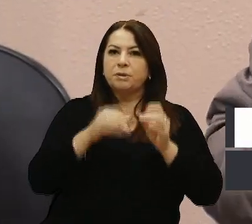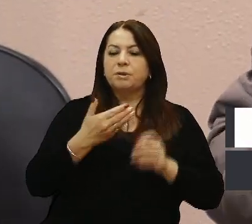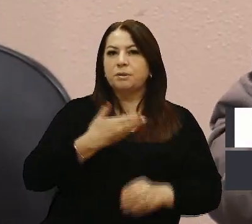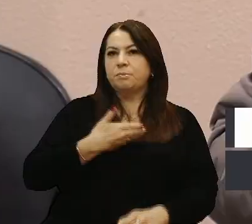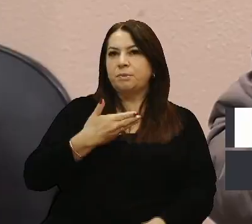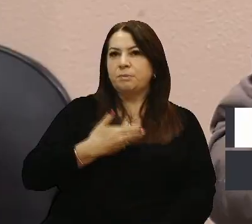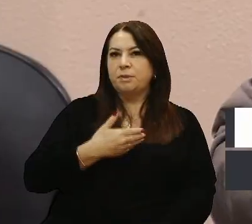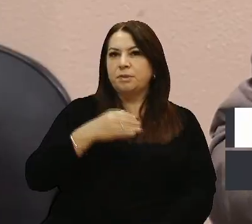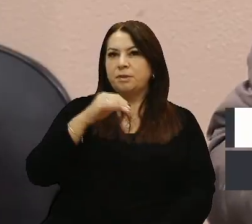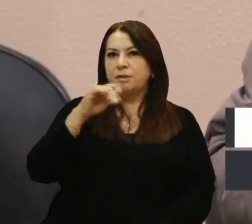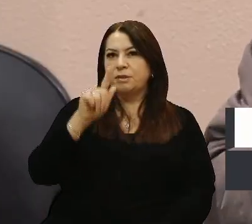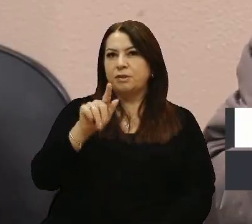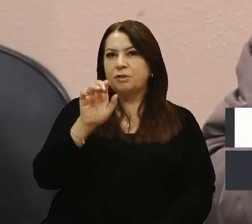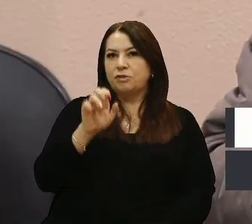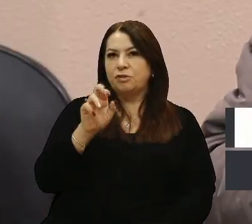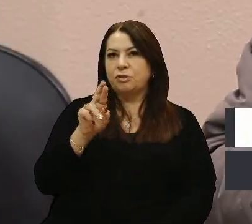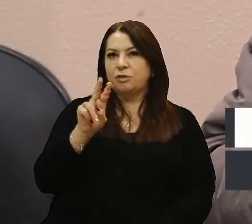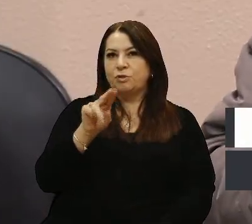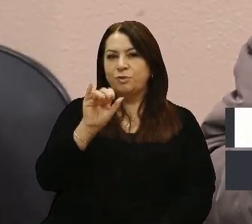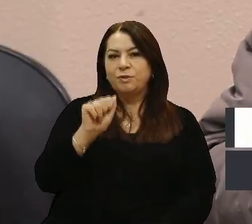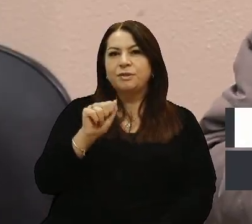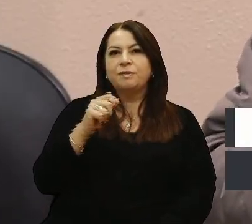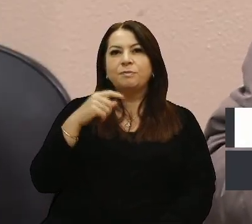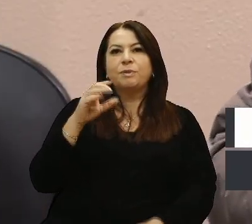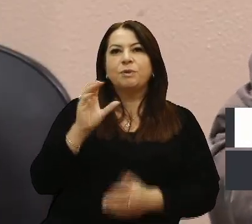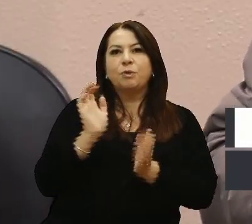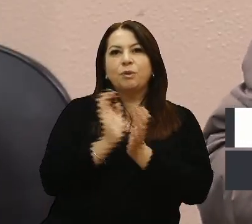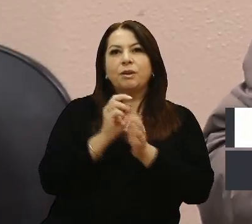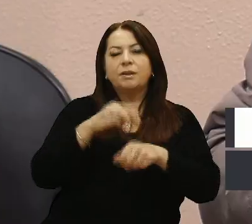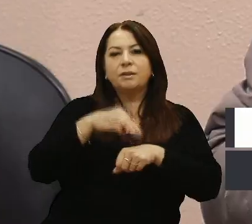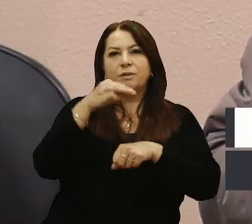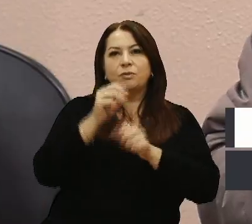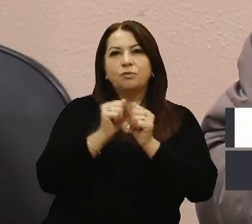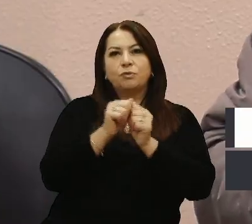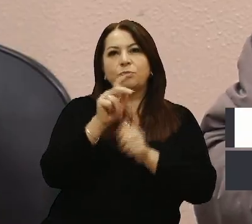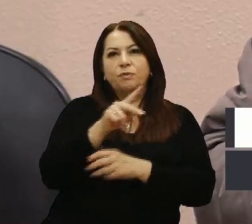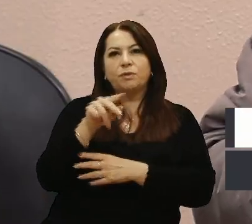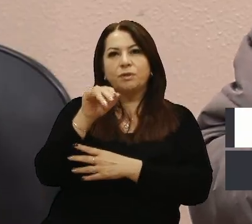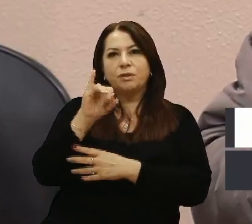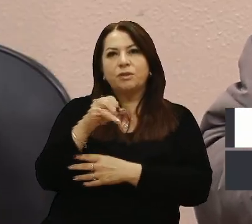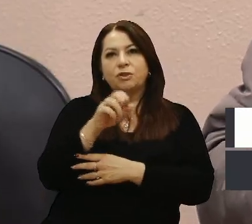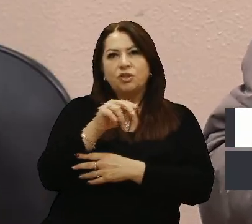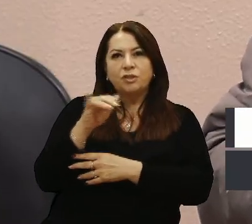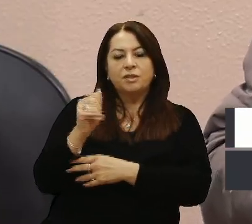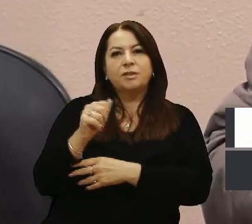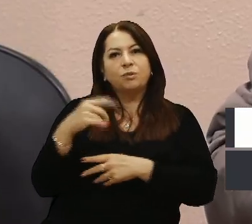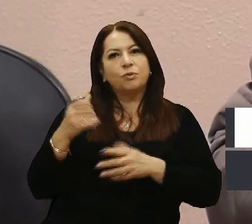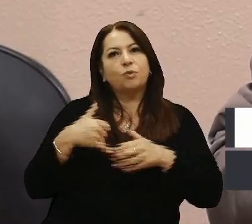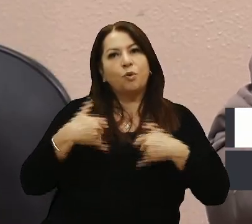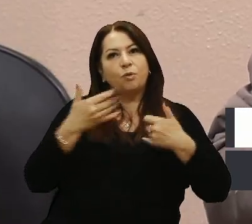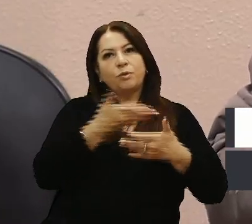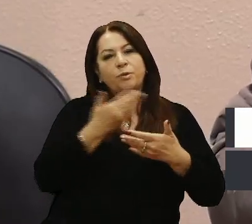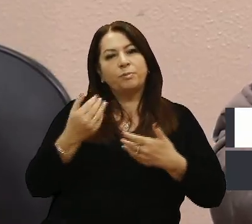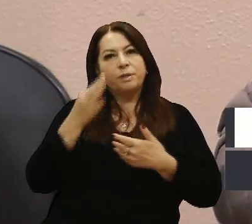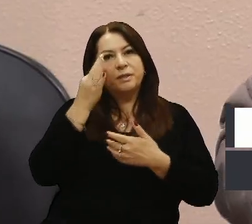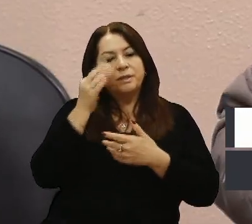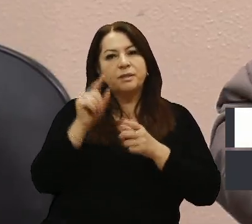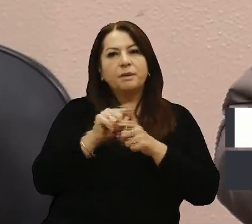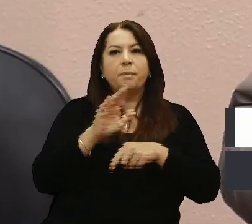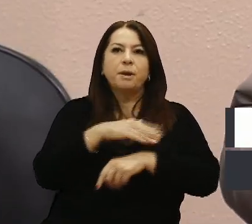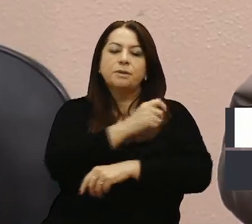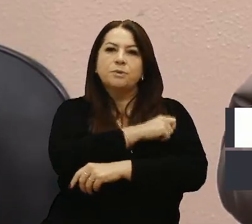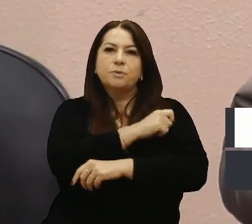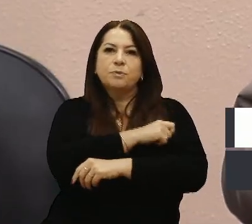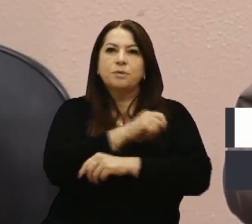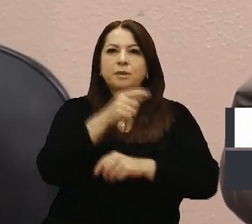amiga Jerusa Colombo, foi minha colega do mestrado, junto da professora Jéssica, que também foi minha colega, hoje nos honram com a sua presença, e dos demais alunos